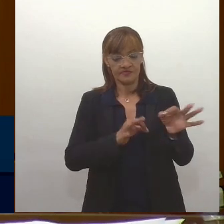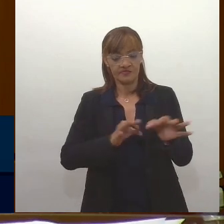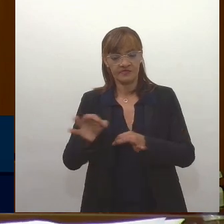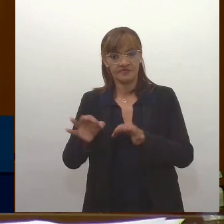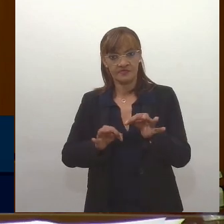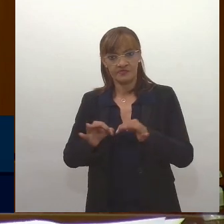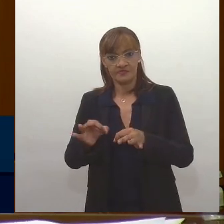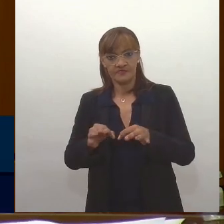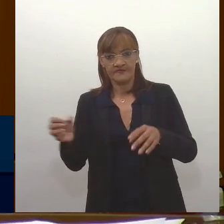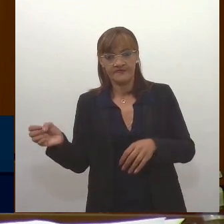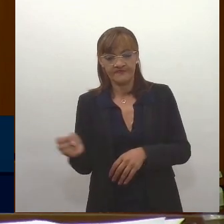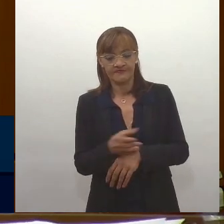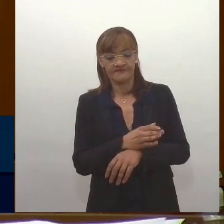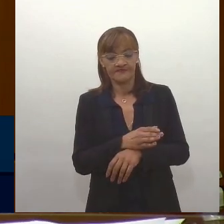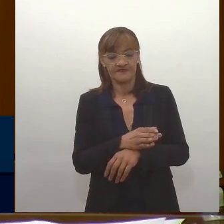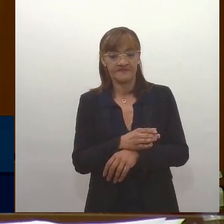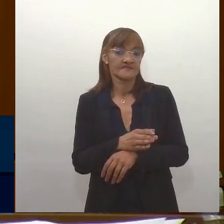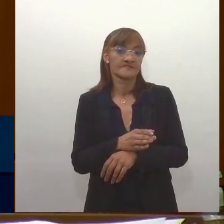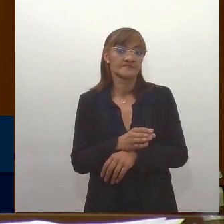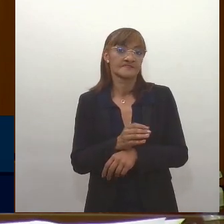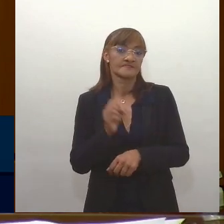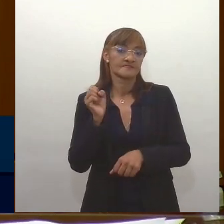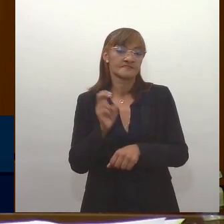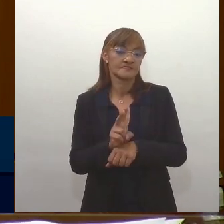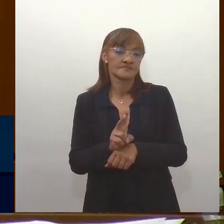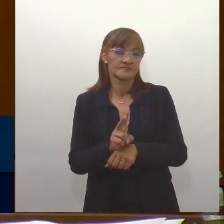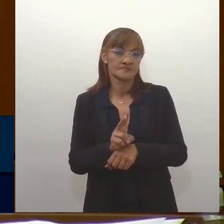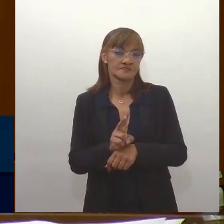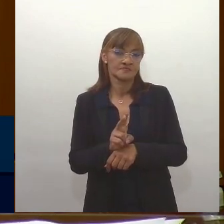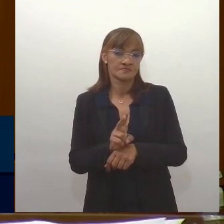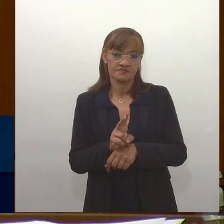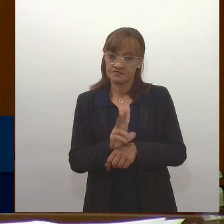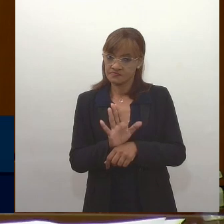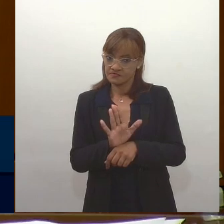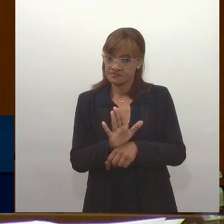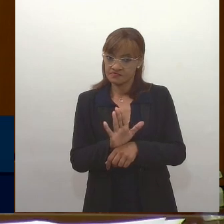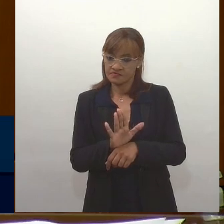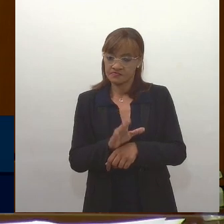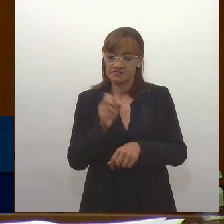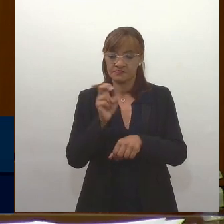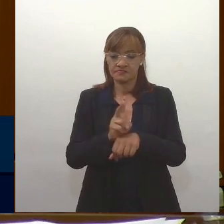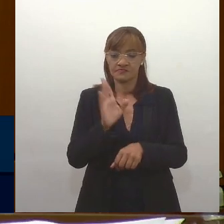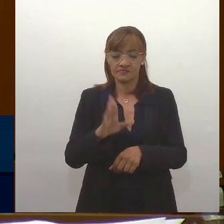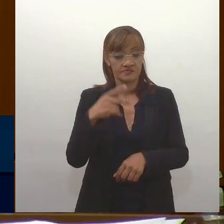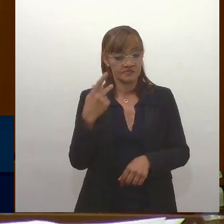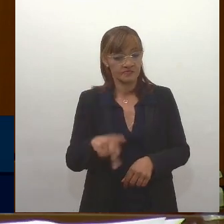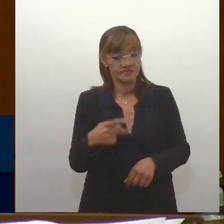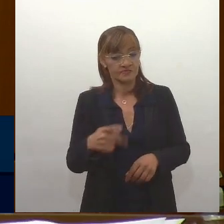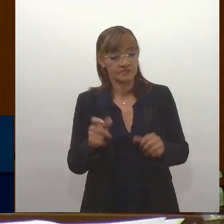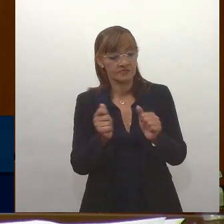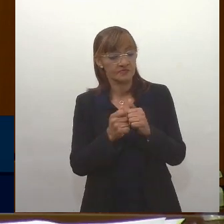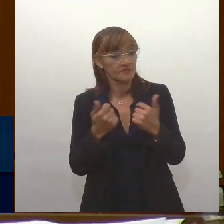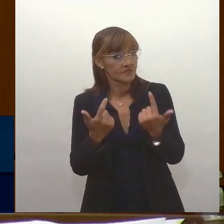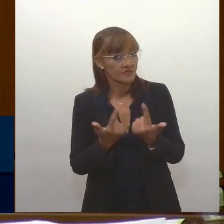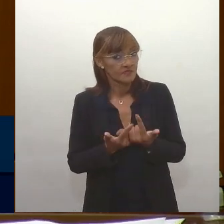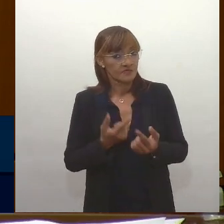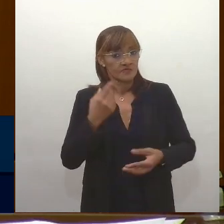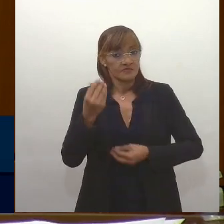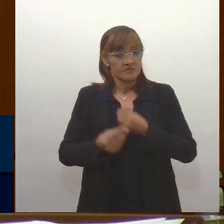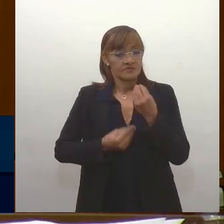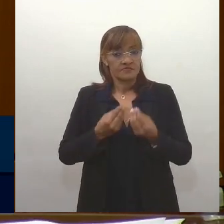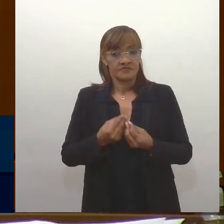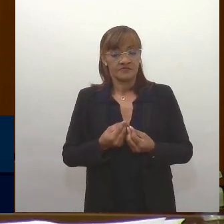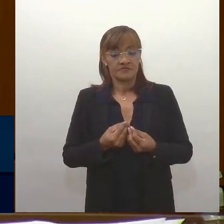contarão com o que contaram com o respaldo desta casa visto que as operações de crédito aqui